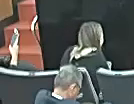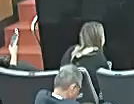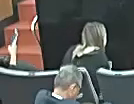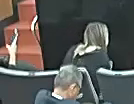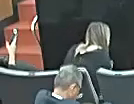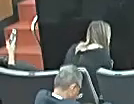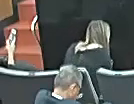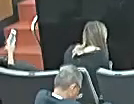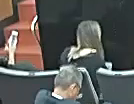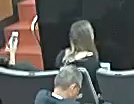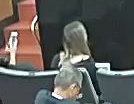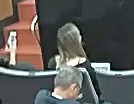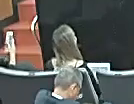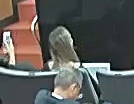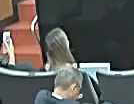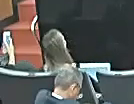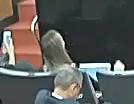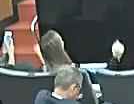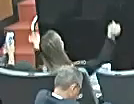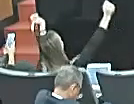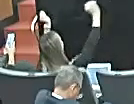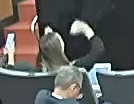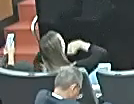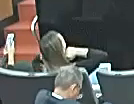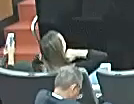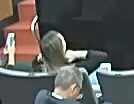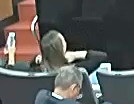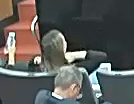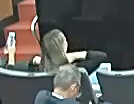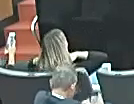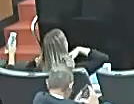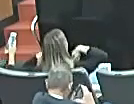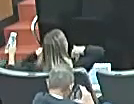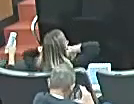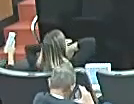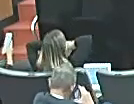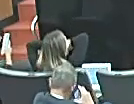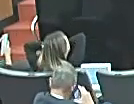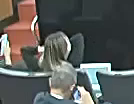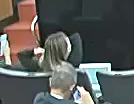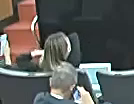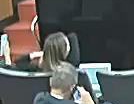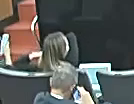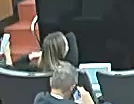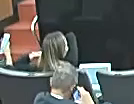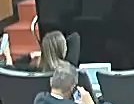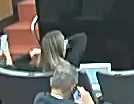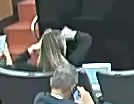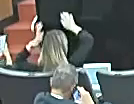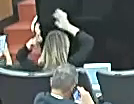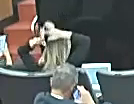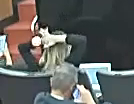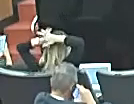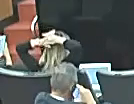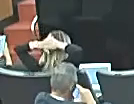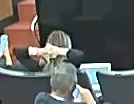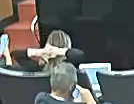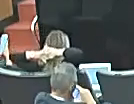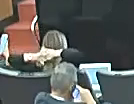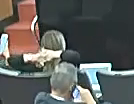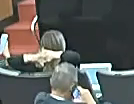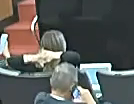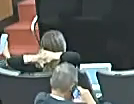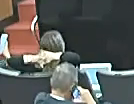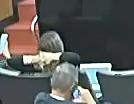que o estado possa entender que é importantíssimo imprescindível que essa lei orgânica é e se realize